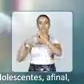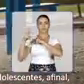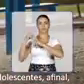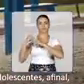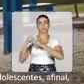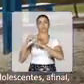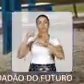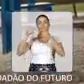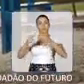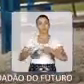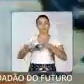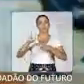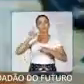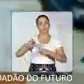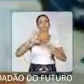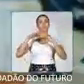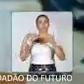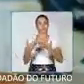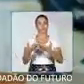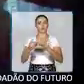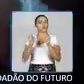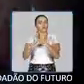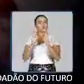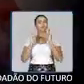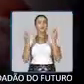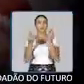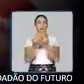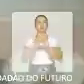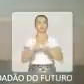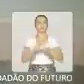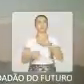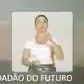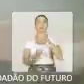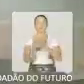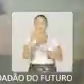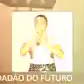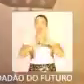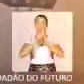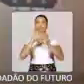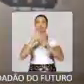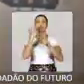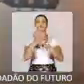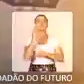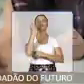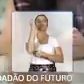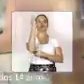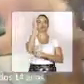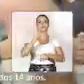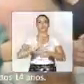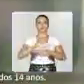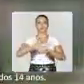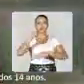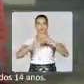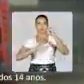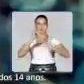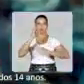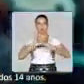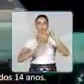adolescentes. Afinal, o lugar delas é na escola e no seio da família. Vamos criar o programa Cidadão do Futuro, com